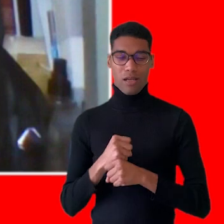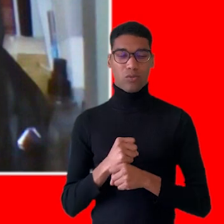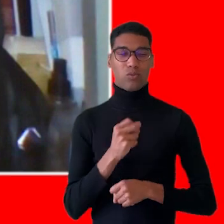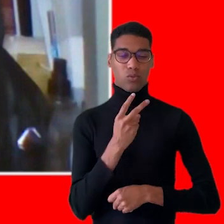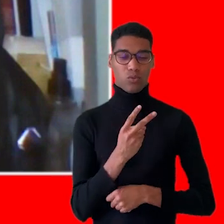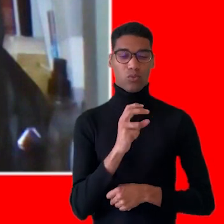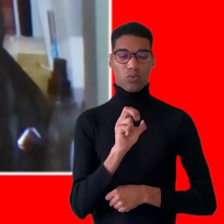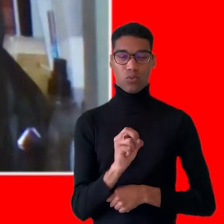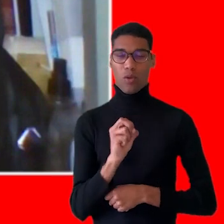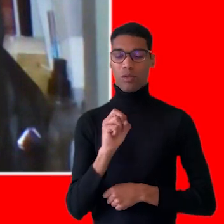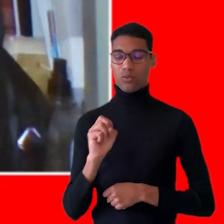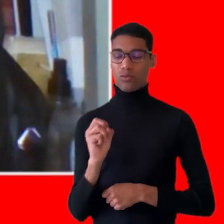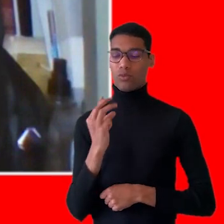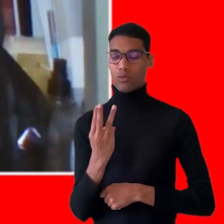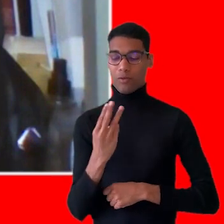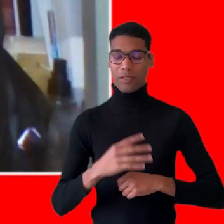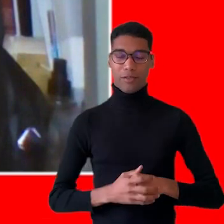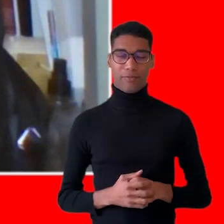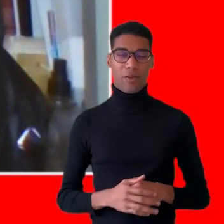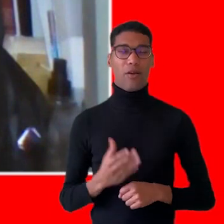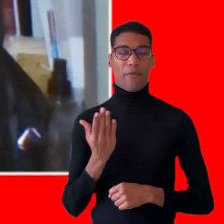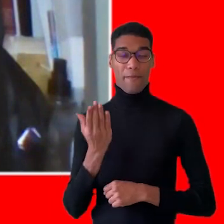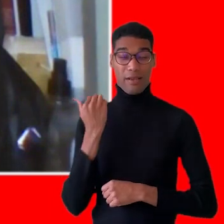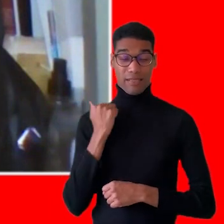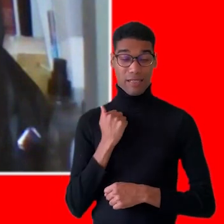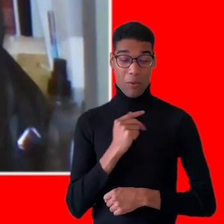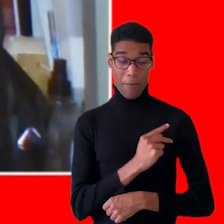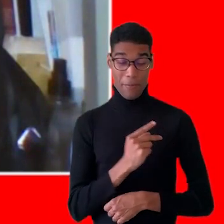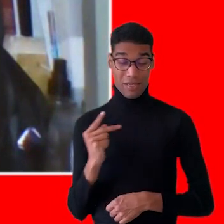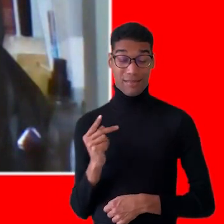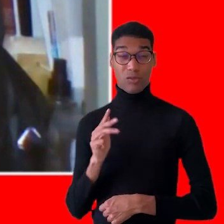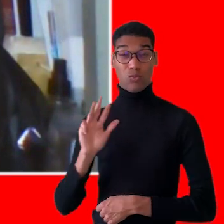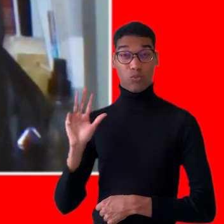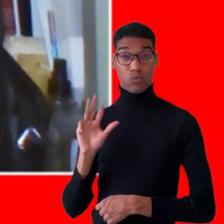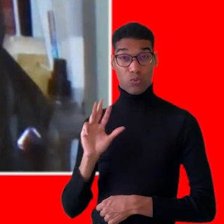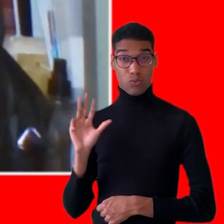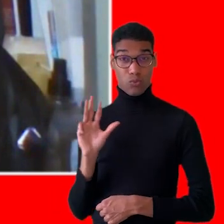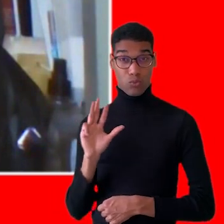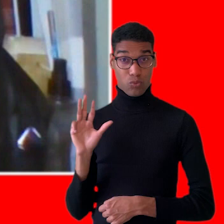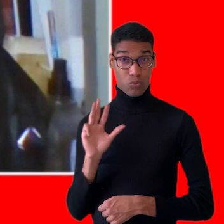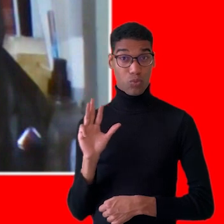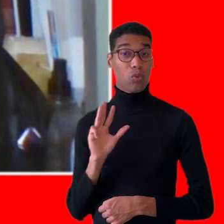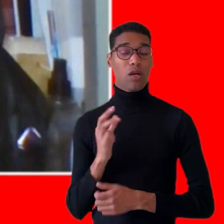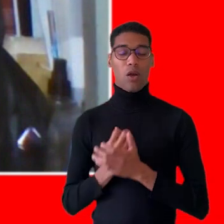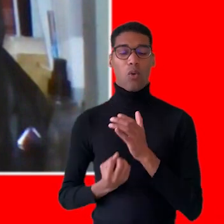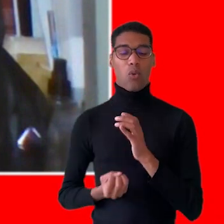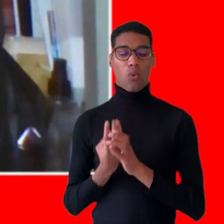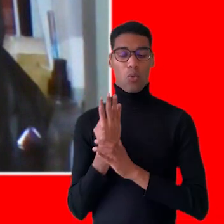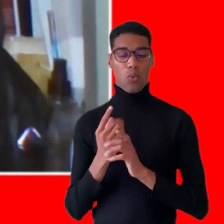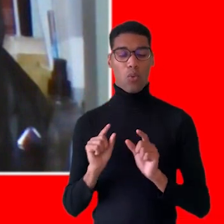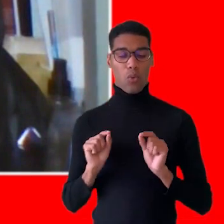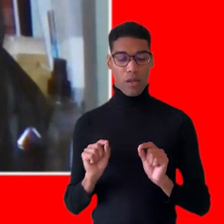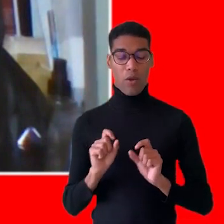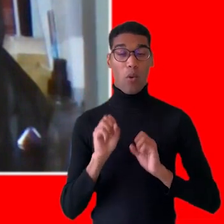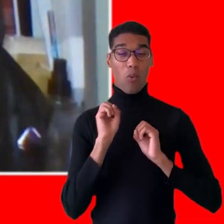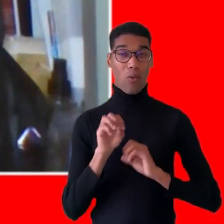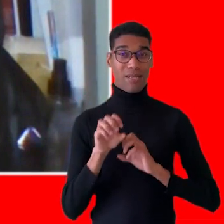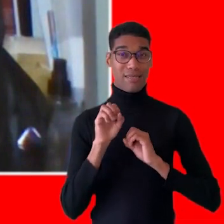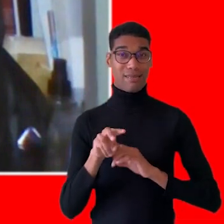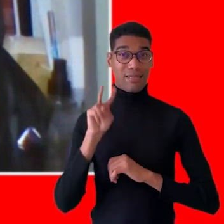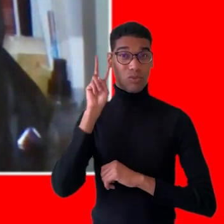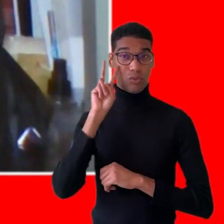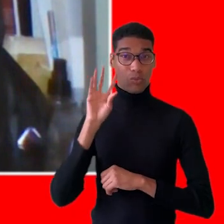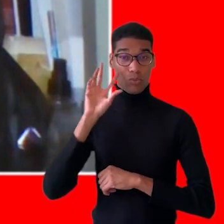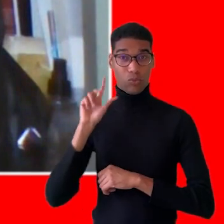de 2003, quando o presidente Lula instituiu o ensino de